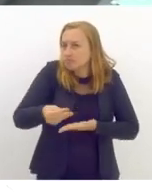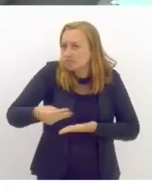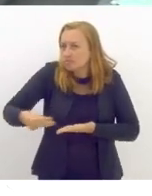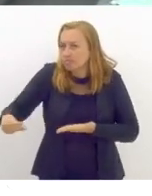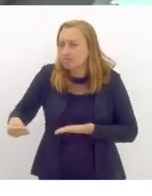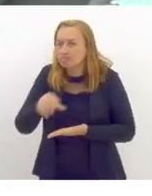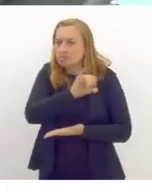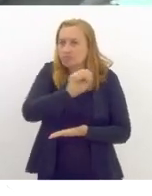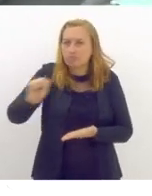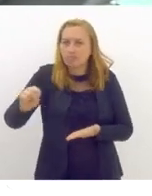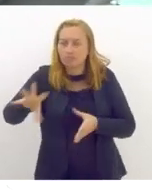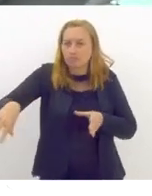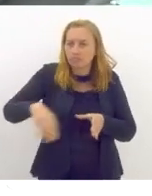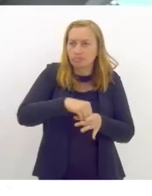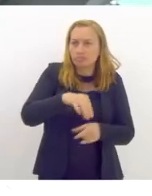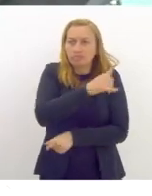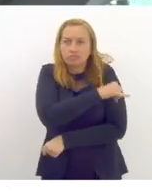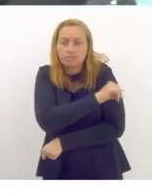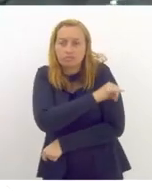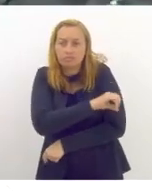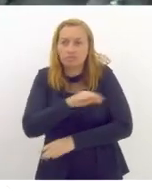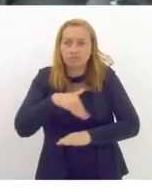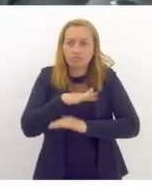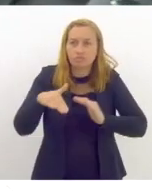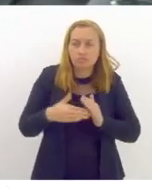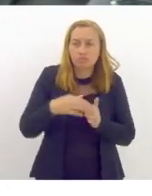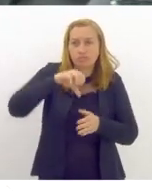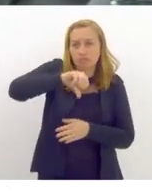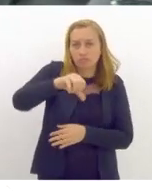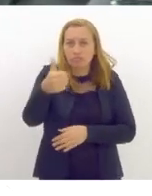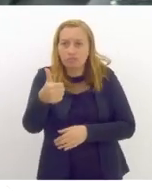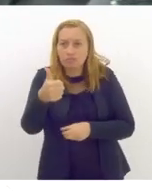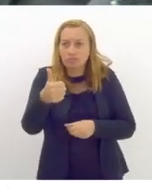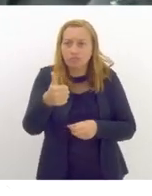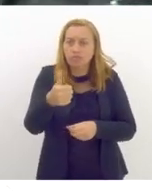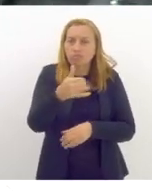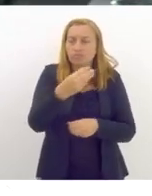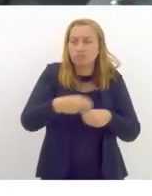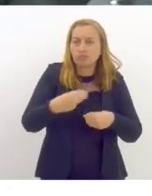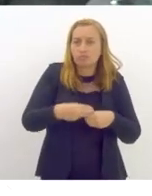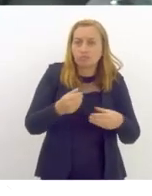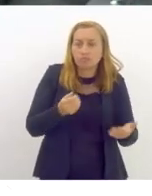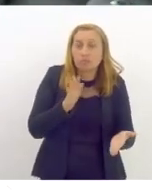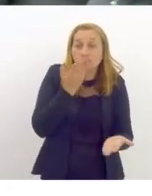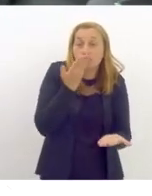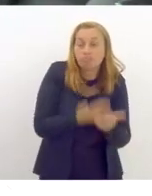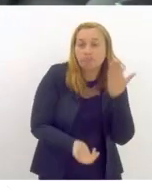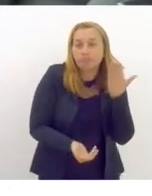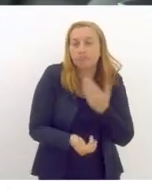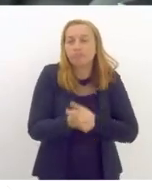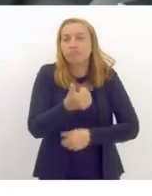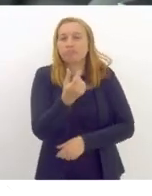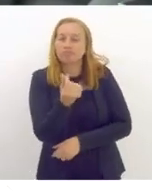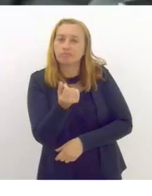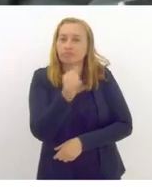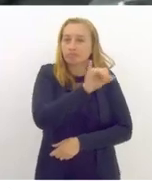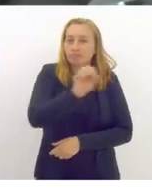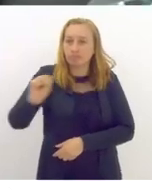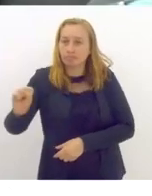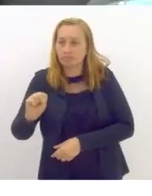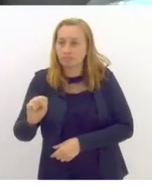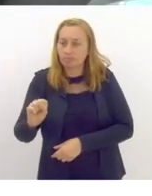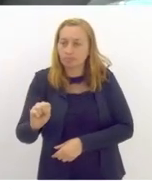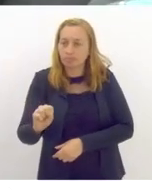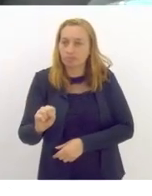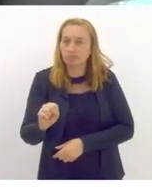de ICMS para incluir a cidade do Rio e que todos os 91 municípios vão perder receita de ICMS que é chamada